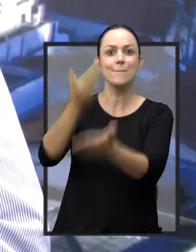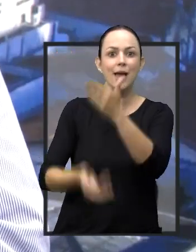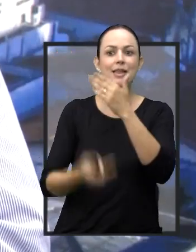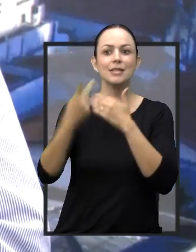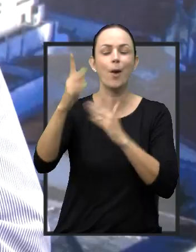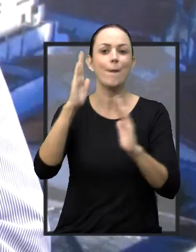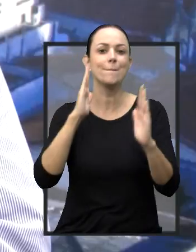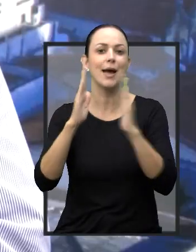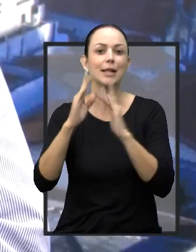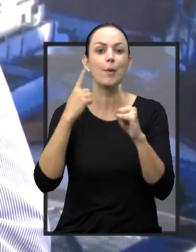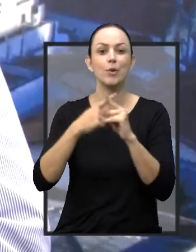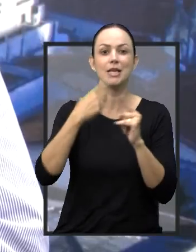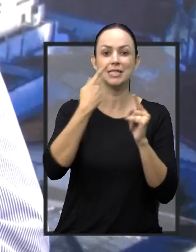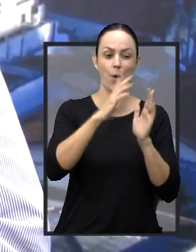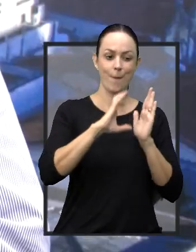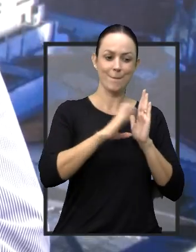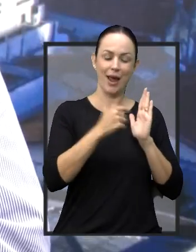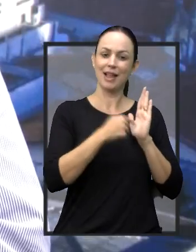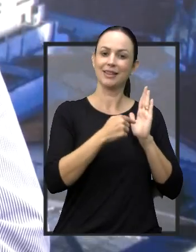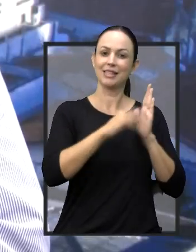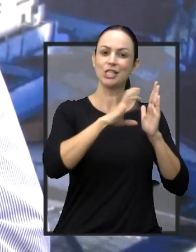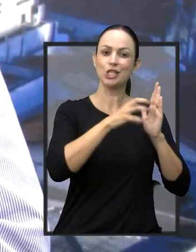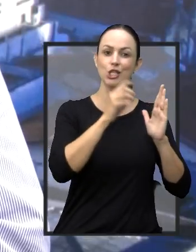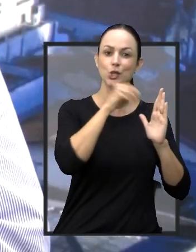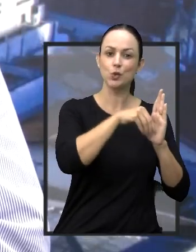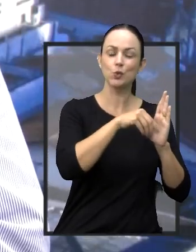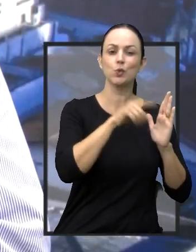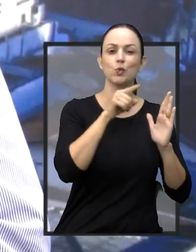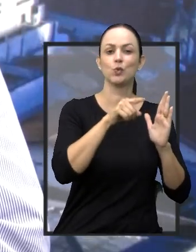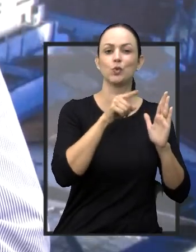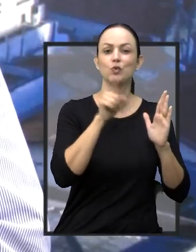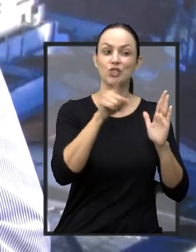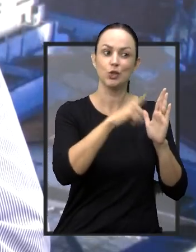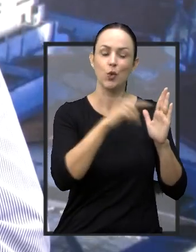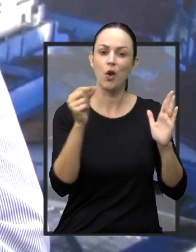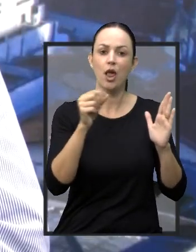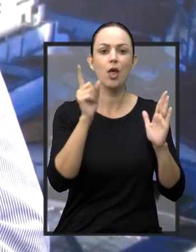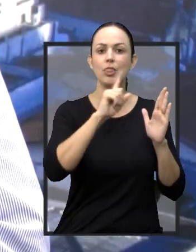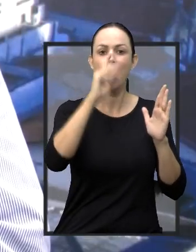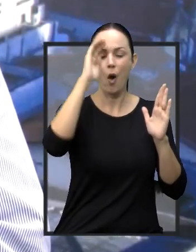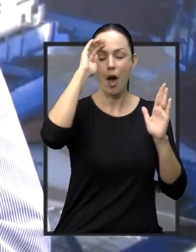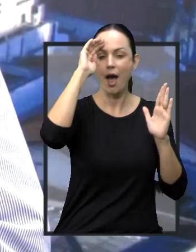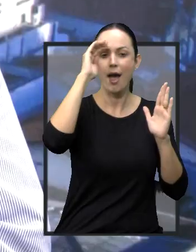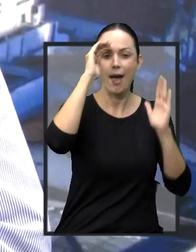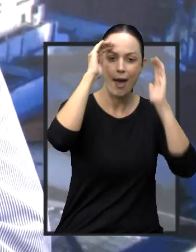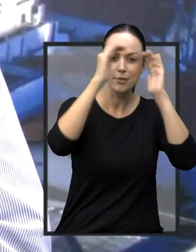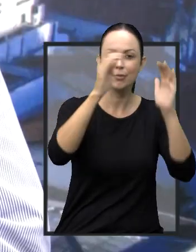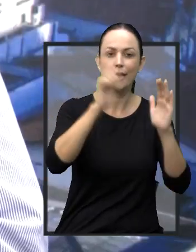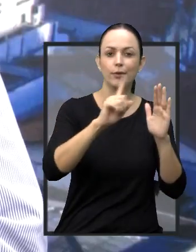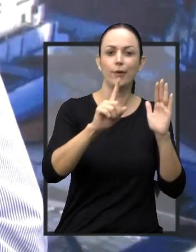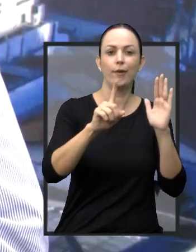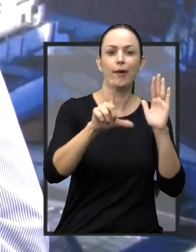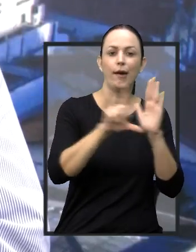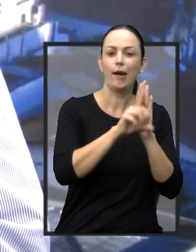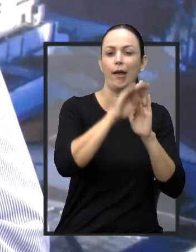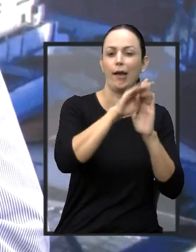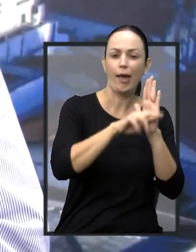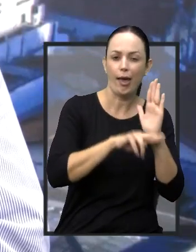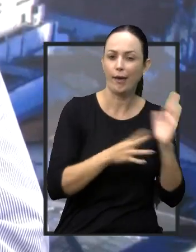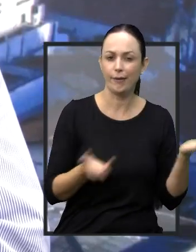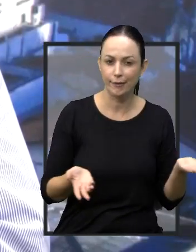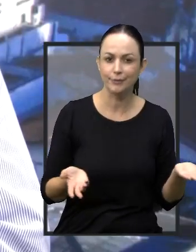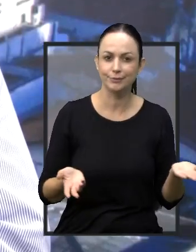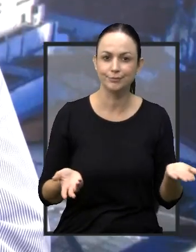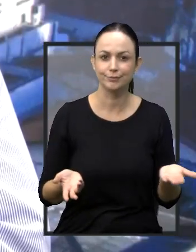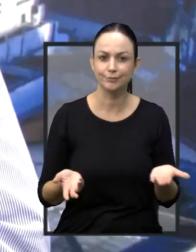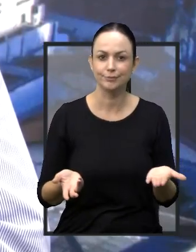o partido que você se filiou ou escolheu não cumpriu a parte dele. Eu diria até,